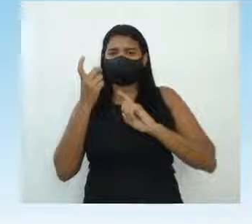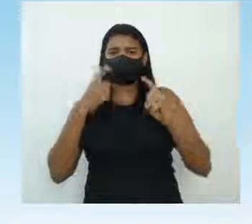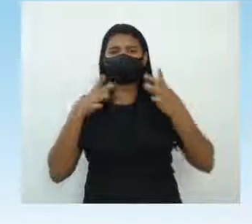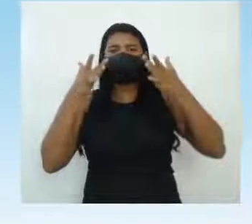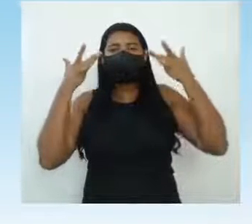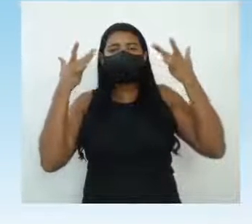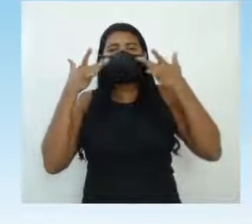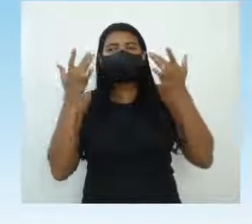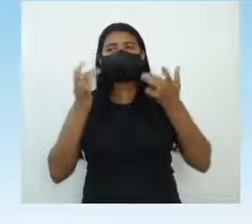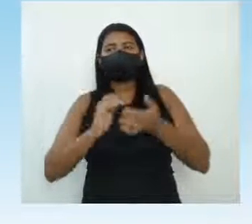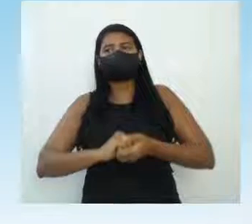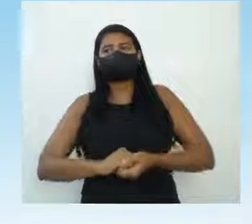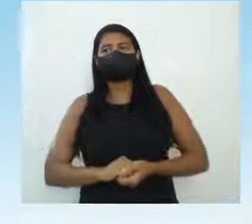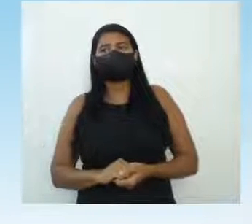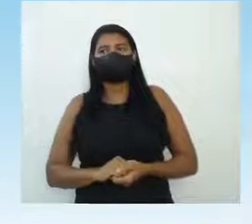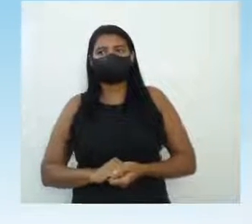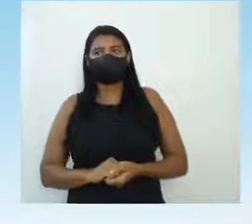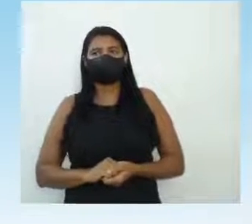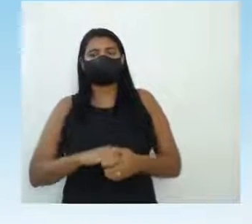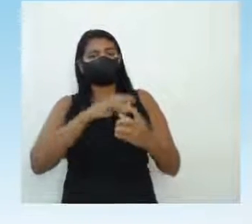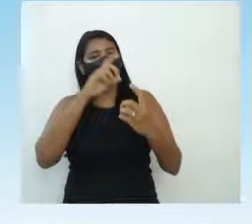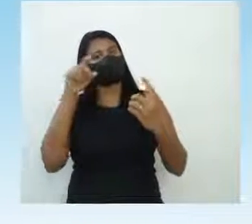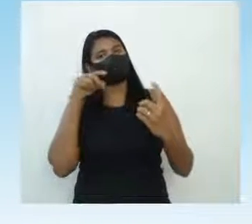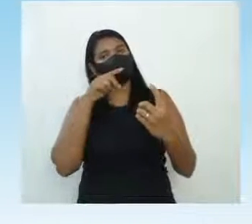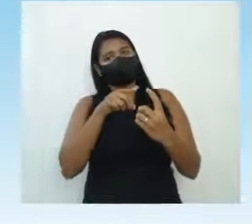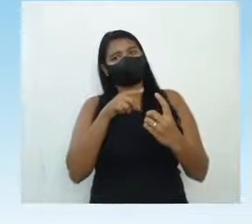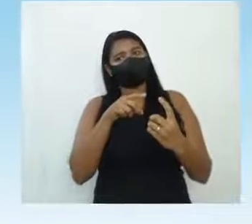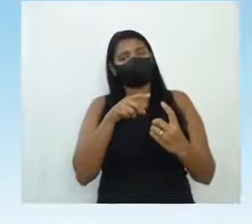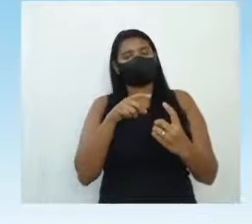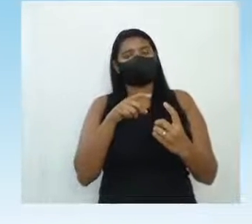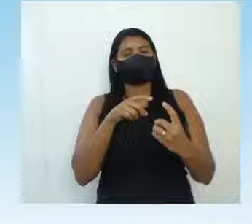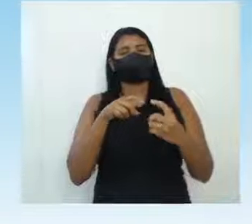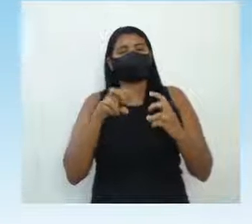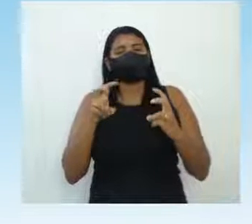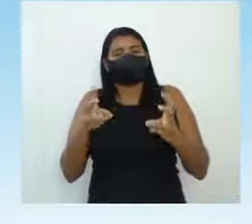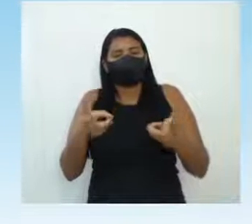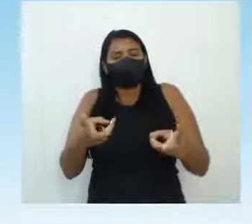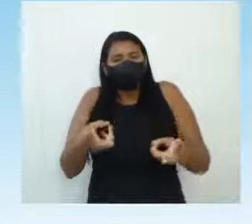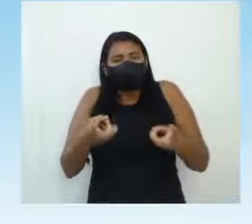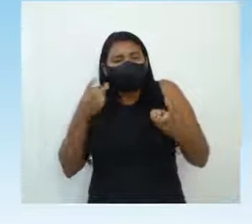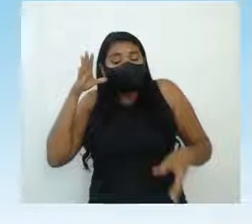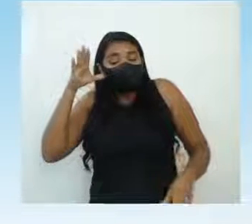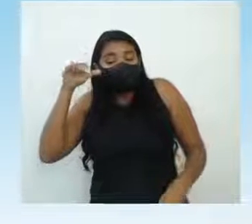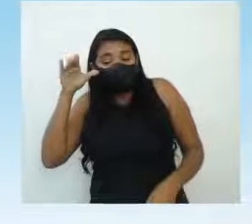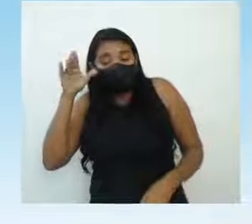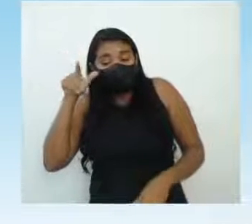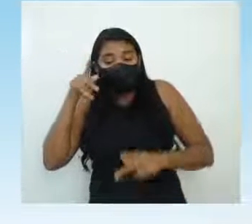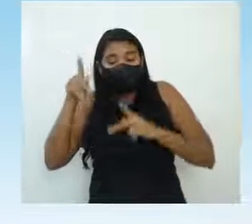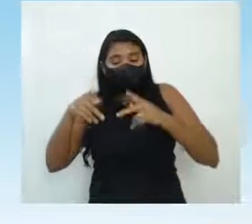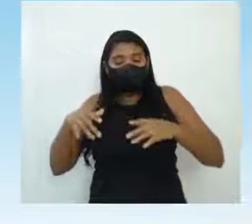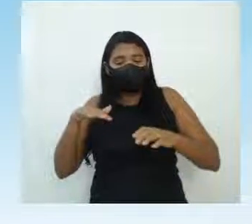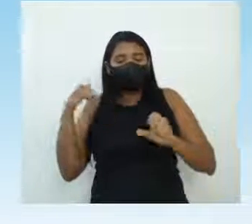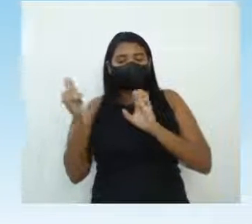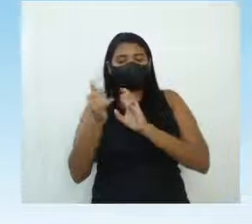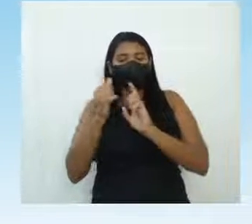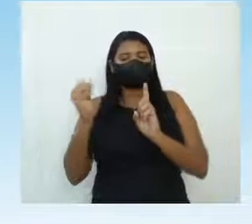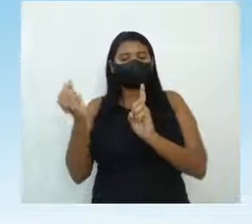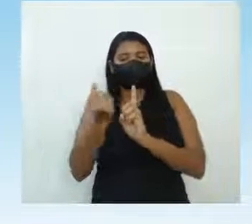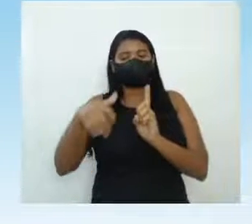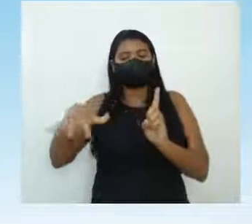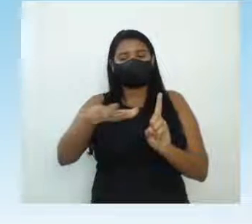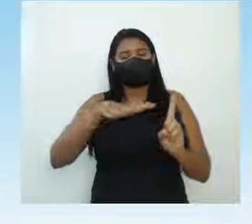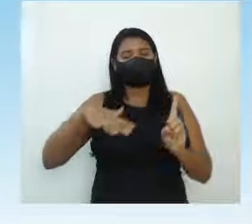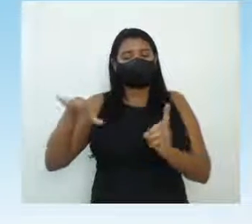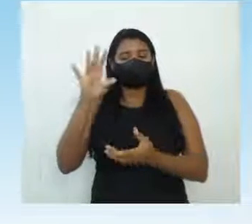teatro. Tem o objetivo de mexer, de instigar a curiosidade do público, né? Então, na